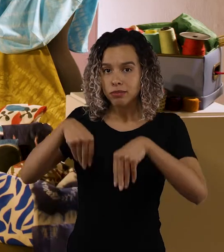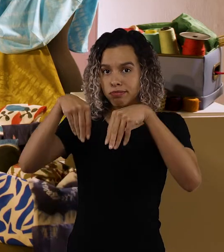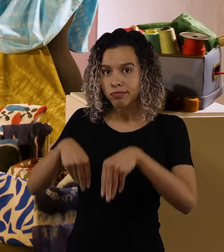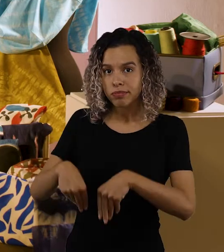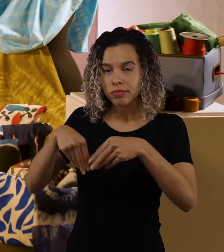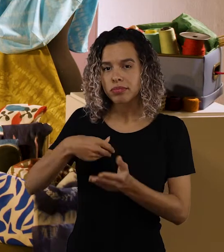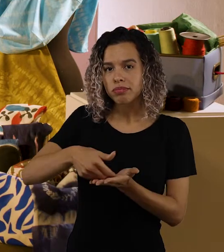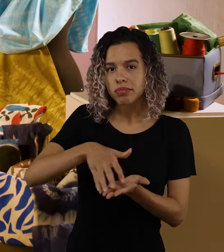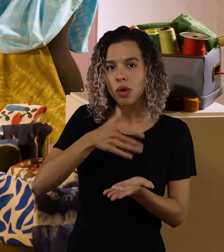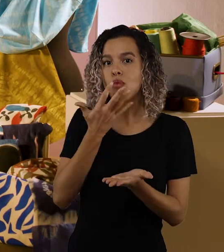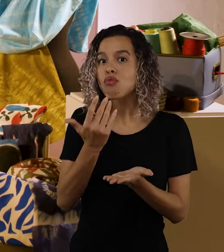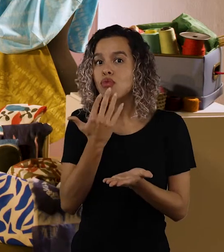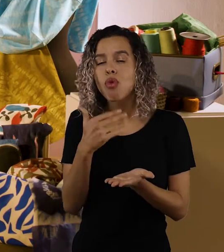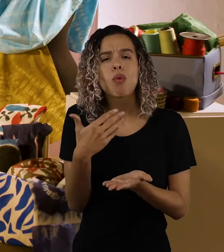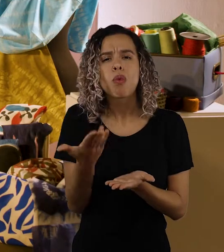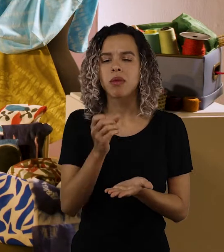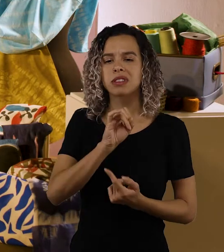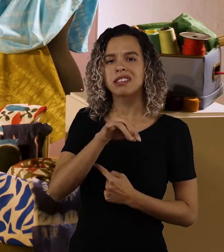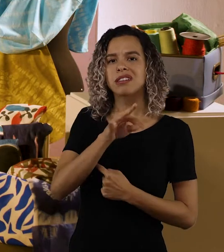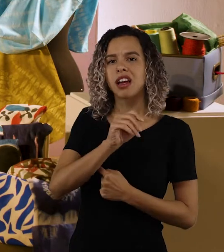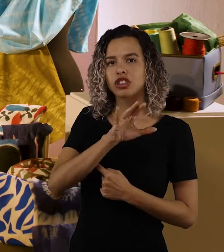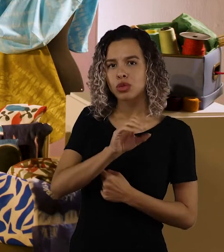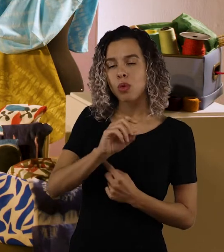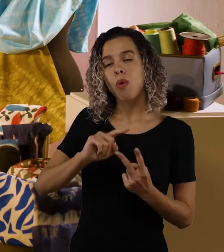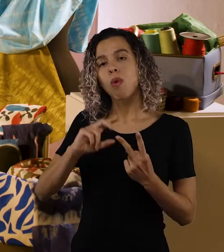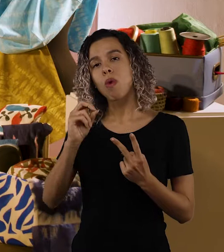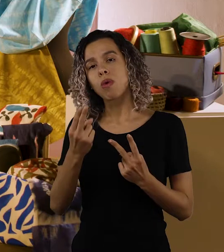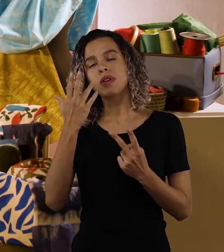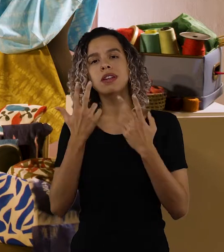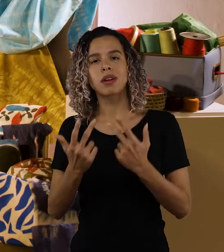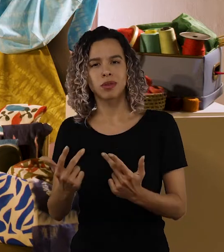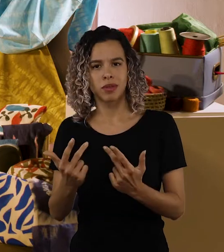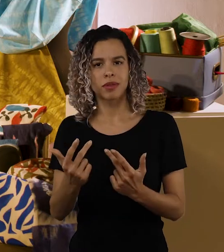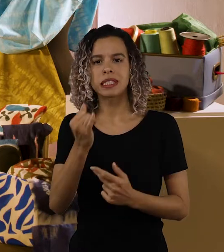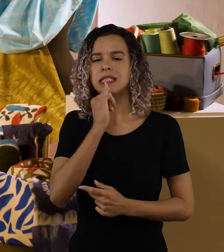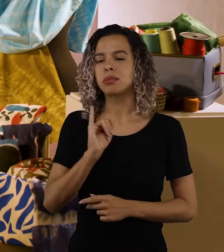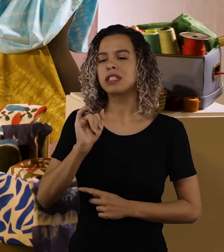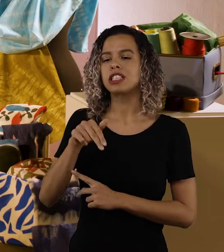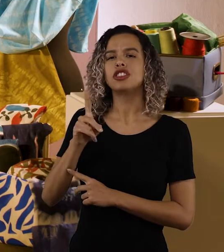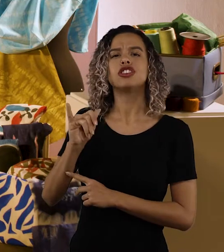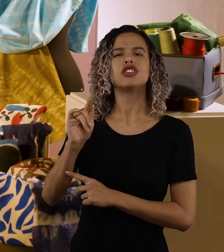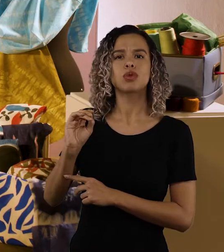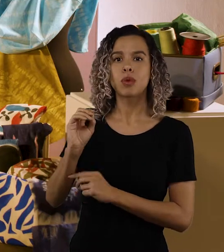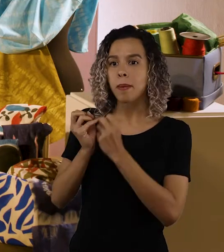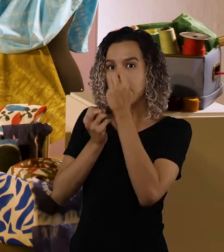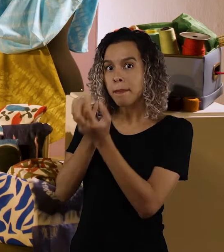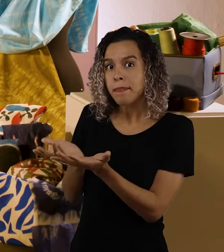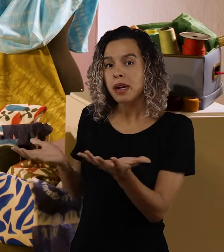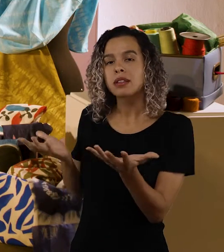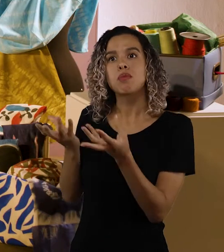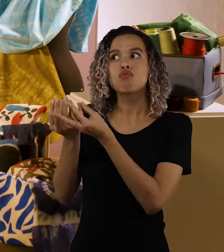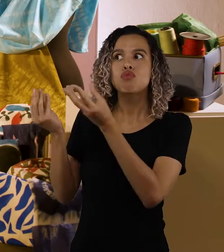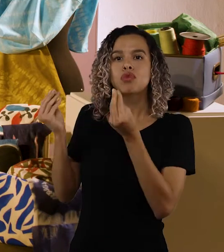ser feito com corantes sintéticos, como também com corantes naturais, como o índigo, que é uma planta muito abundante